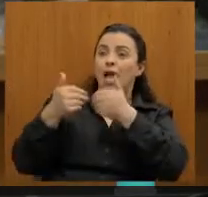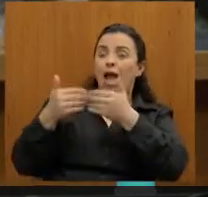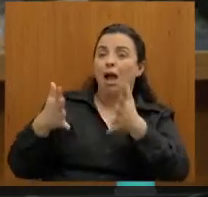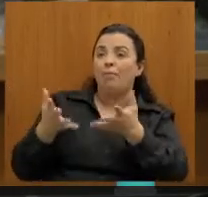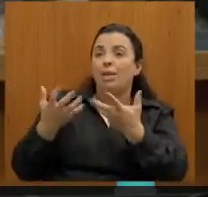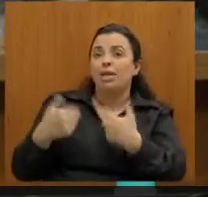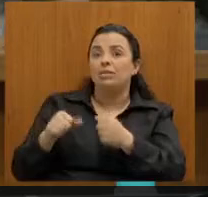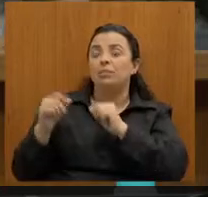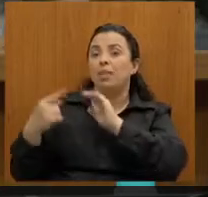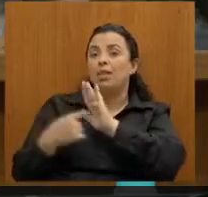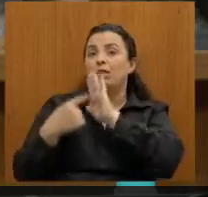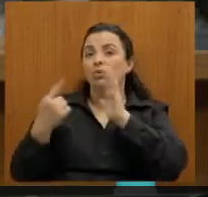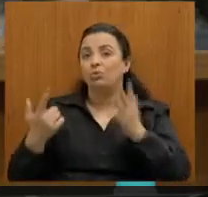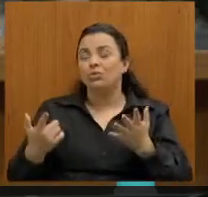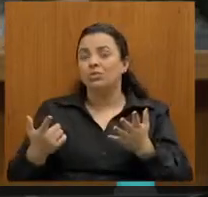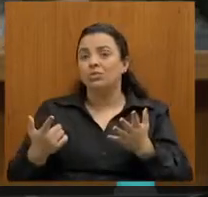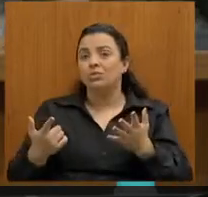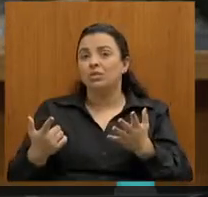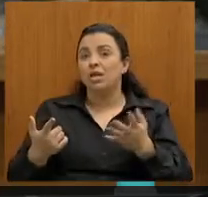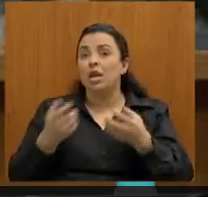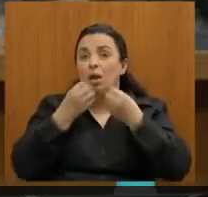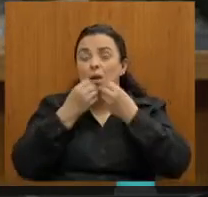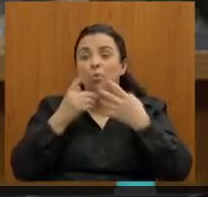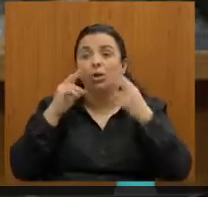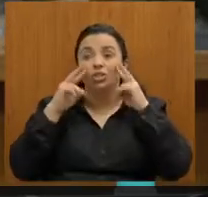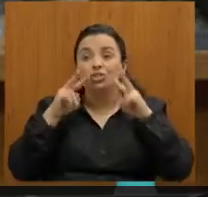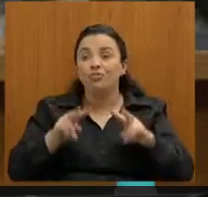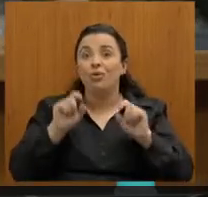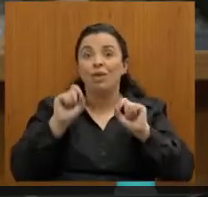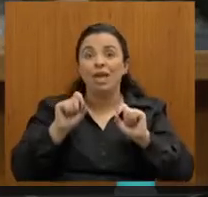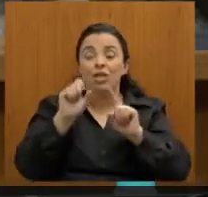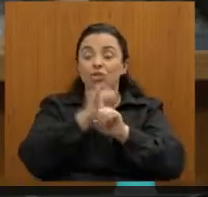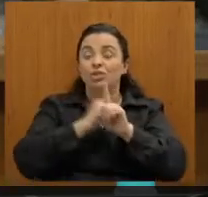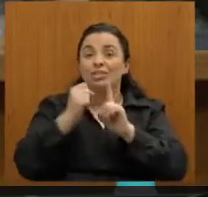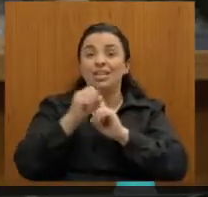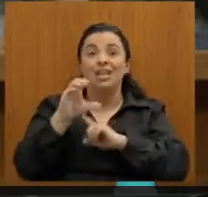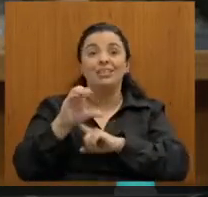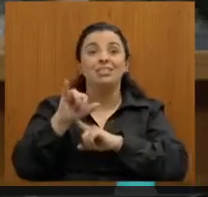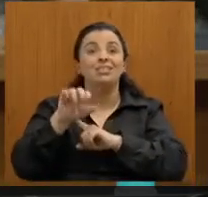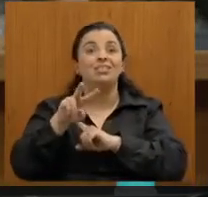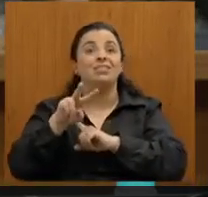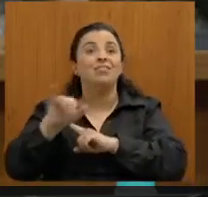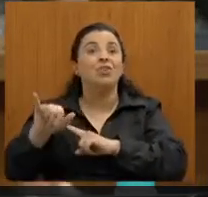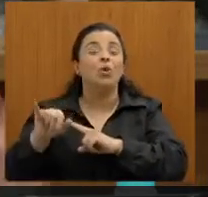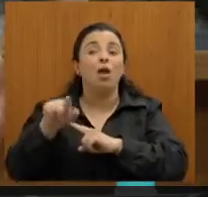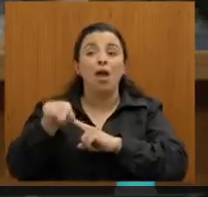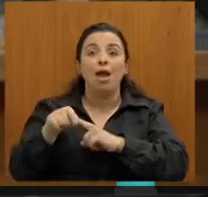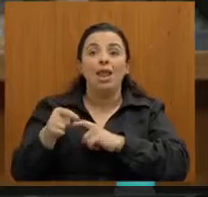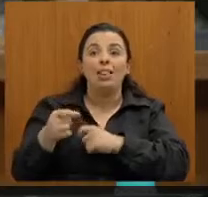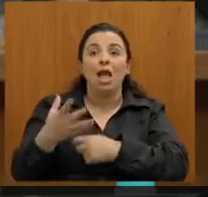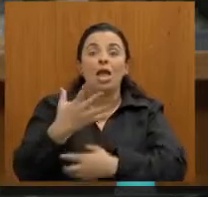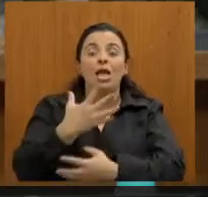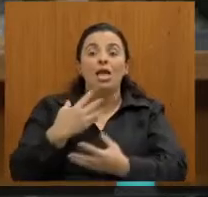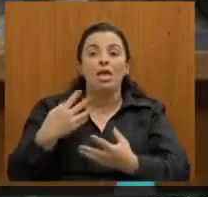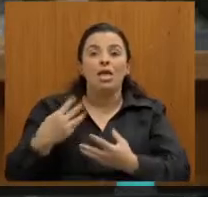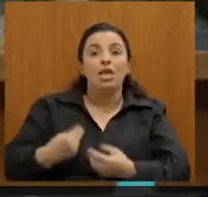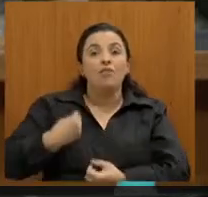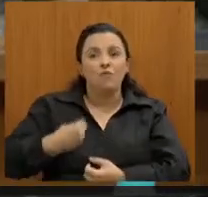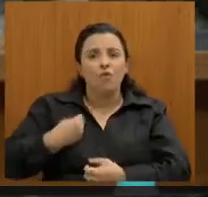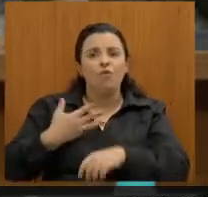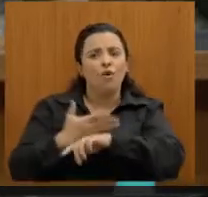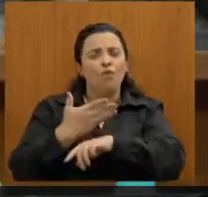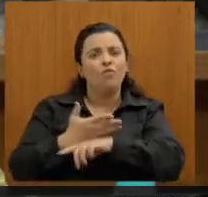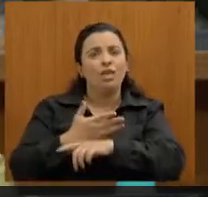dia o envolvimento da sociedade civil porque a sociedade civil está pagando esta conta ela paga a conta do